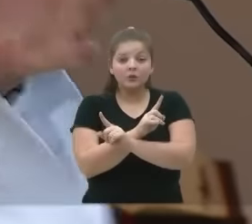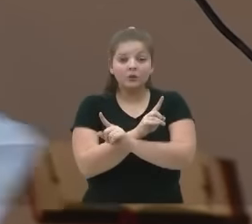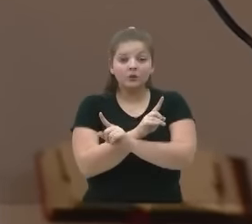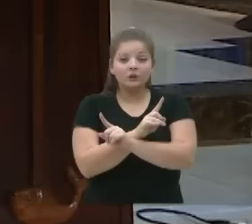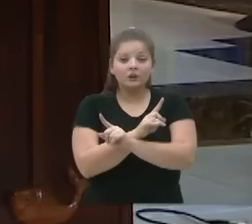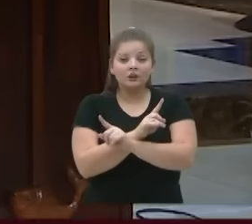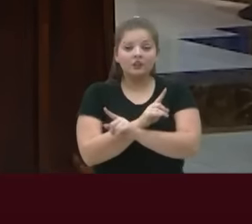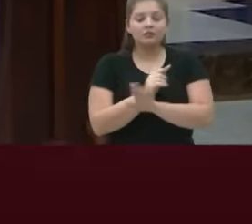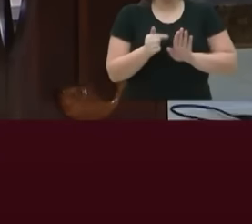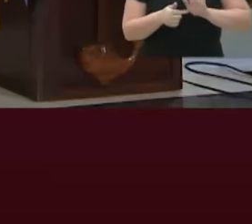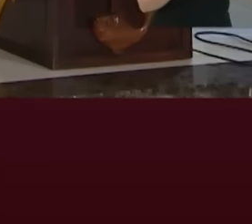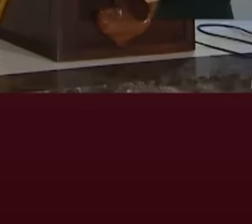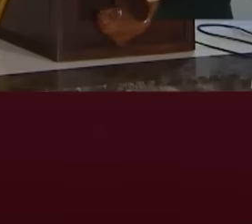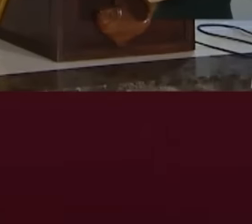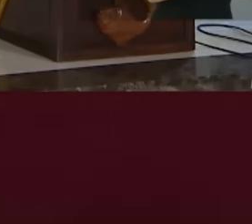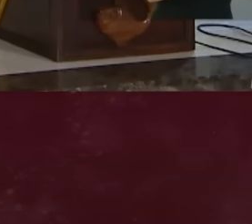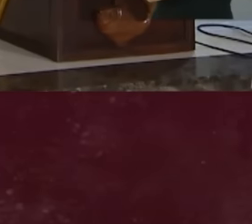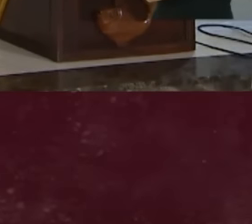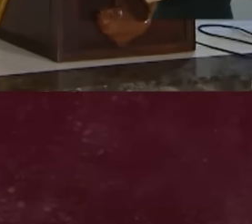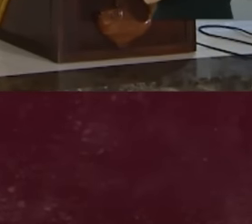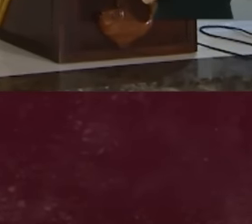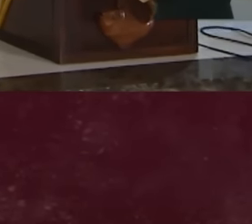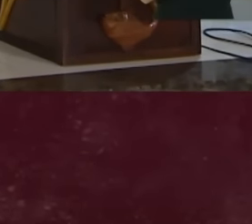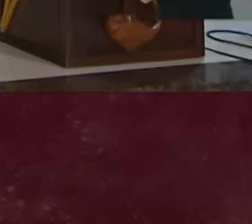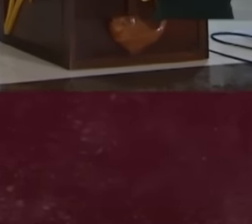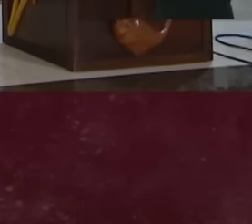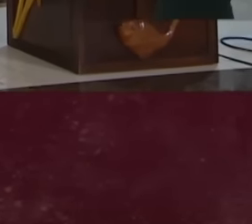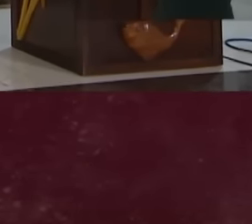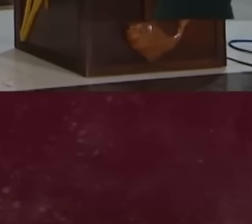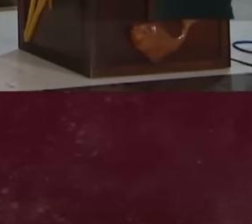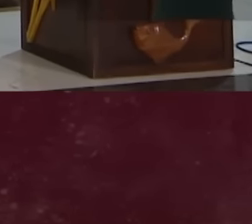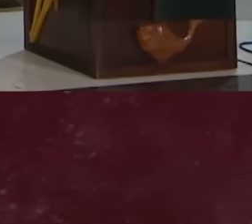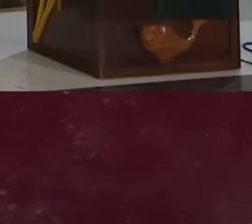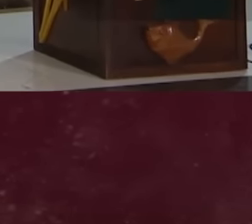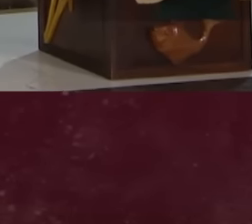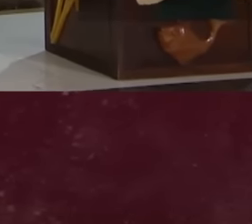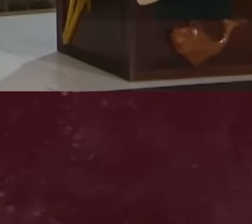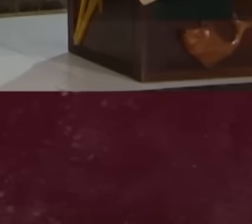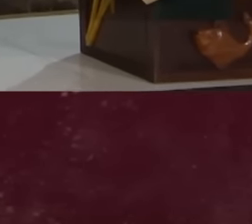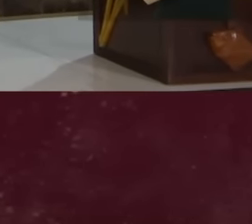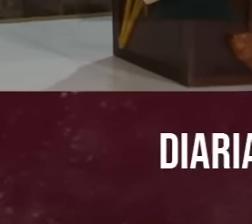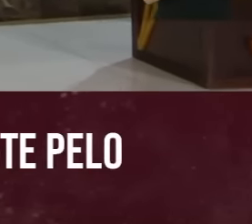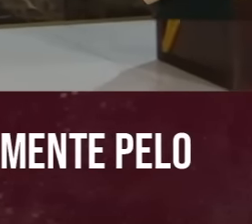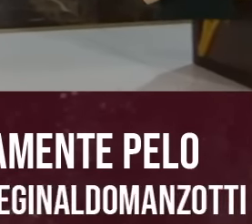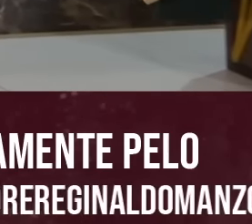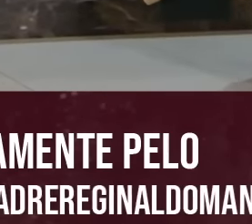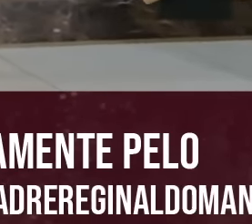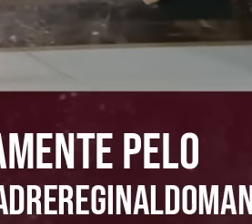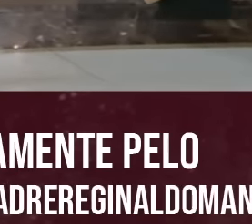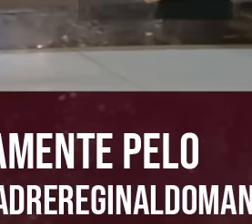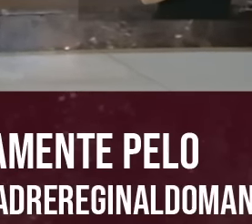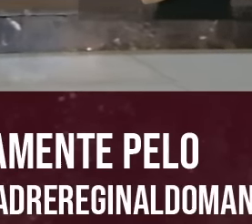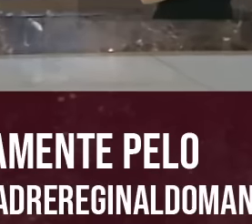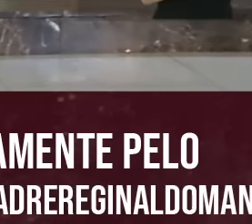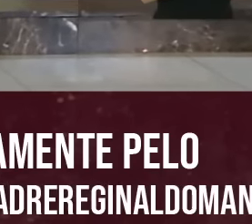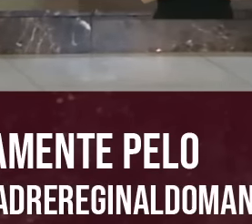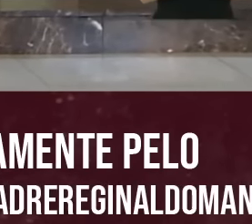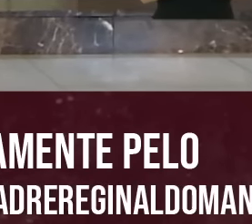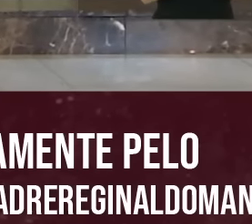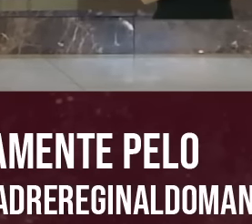Fui mostrar ao senhor arcebispo sobre a capelinha de Jesus das Santas Chagas. Sempre